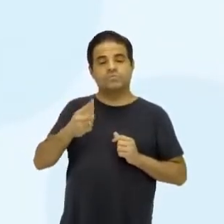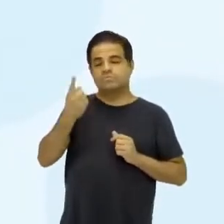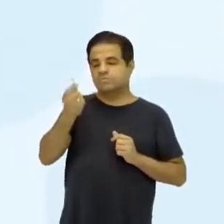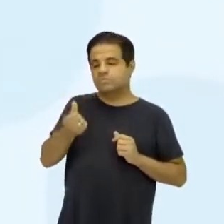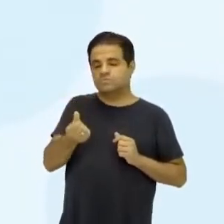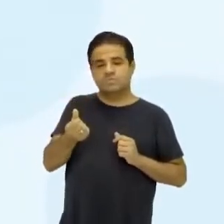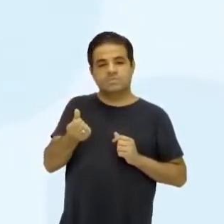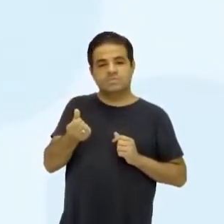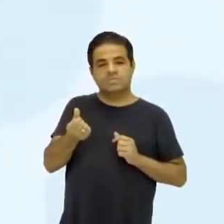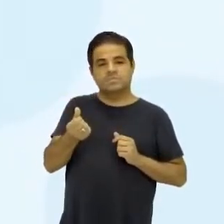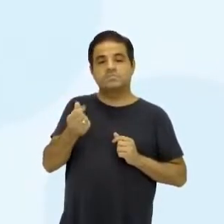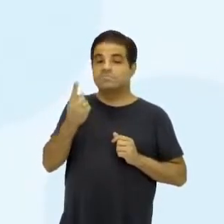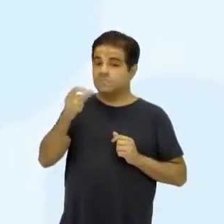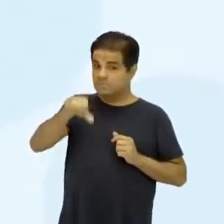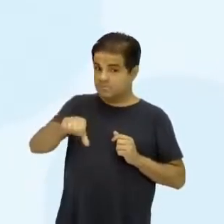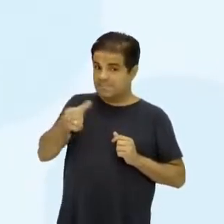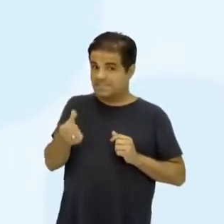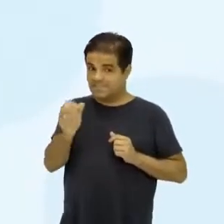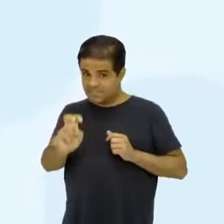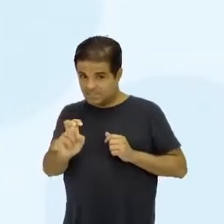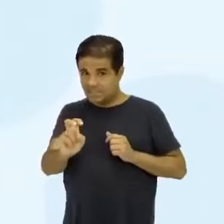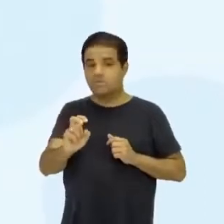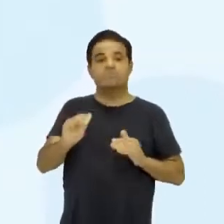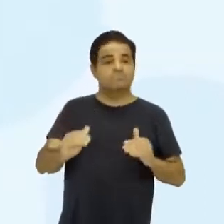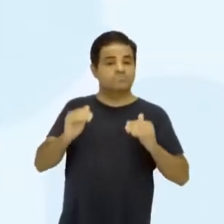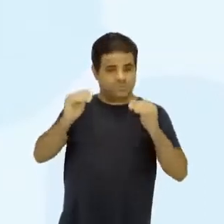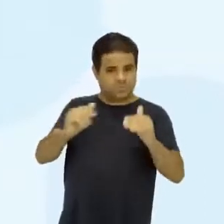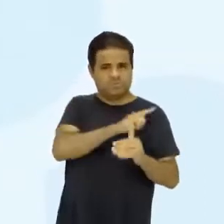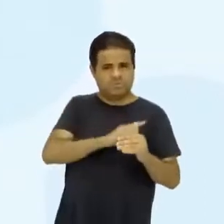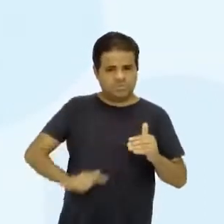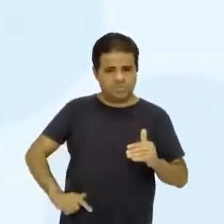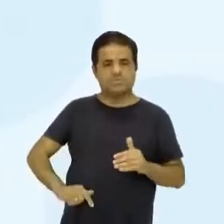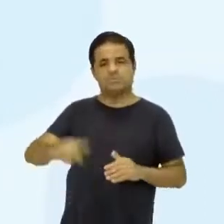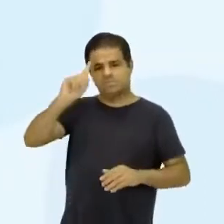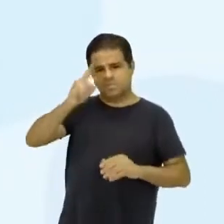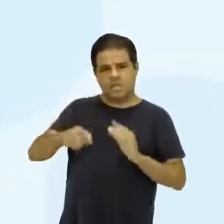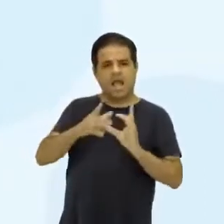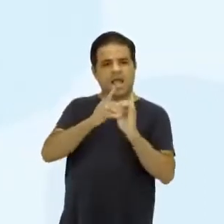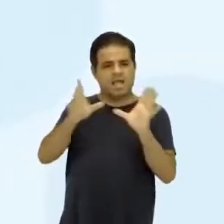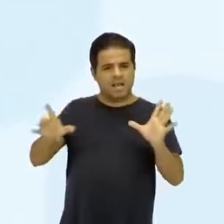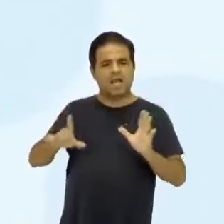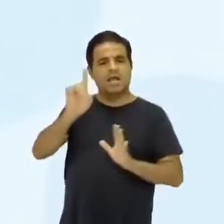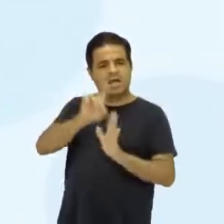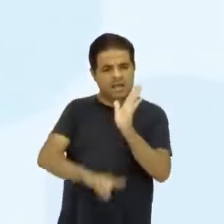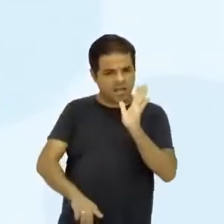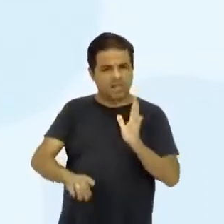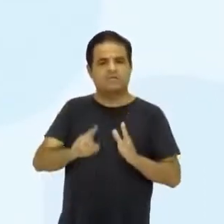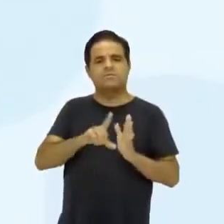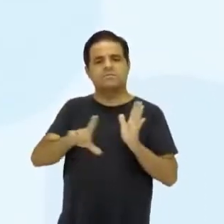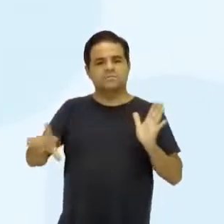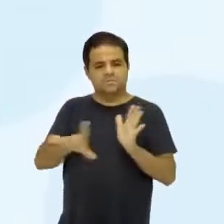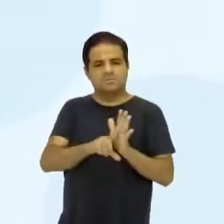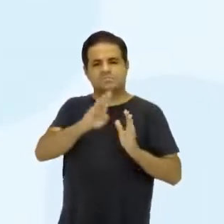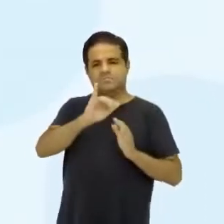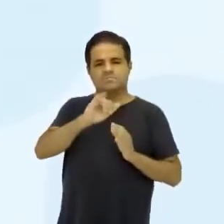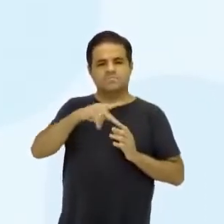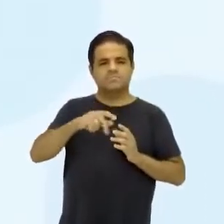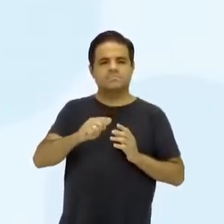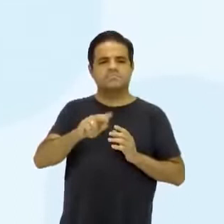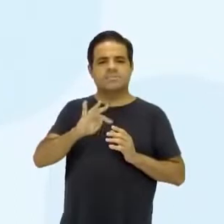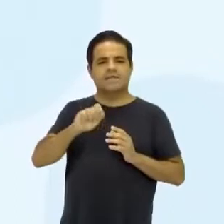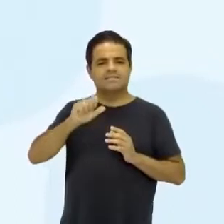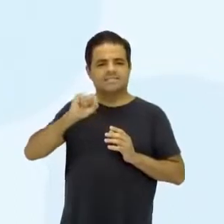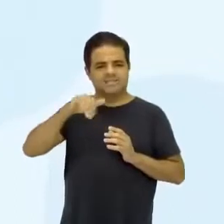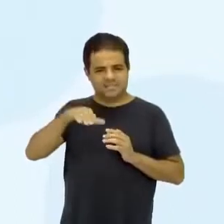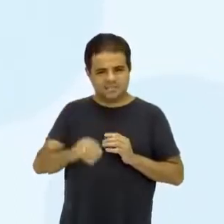de 65, o AI-2, o executivo governa por decretos-leis. Aí tem o bipartidarismo, que nós temos a